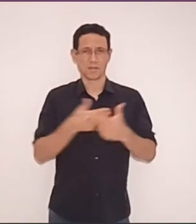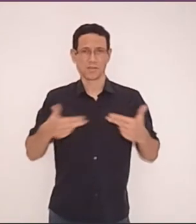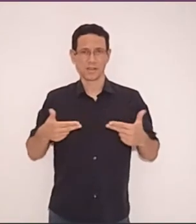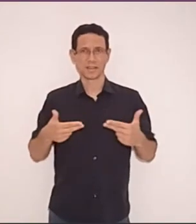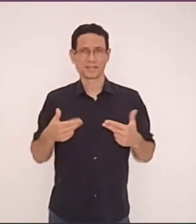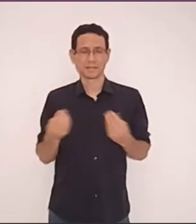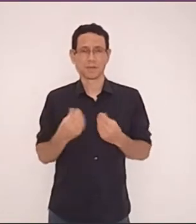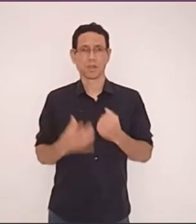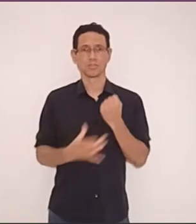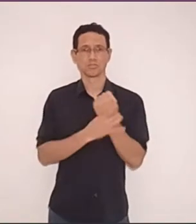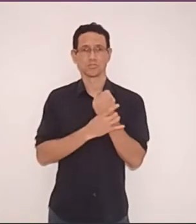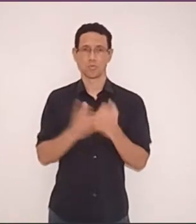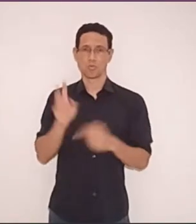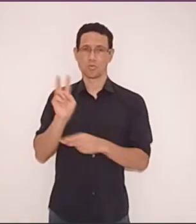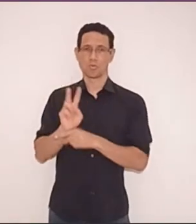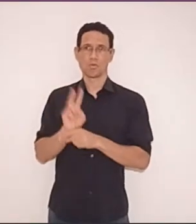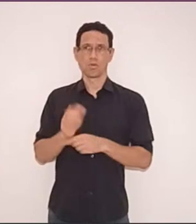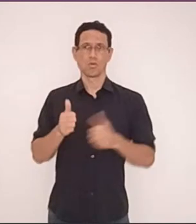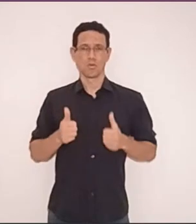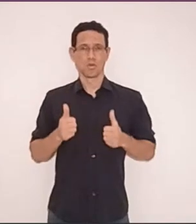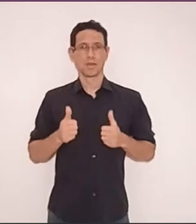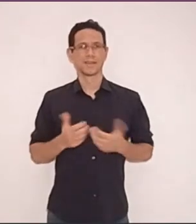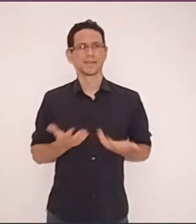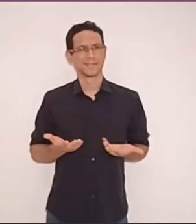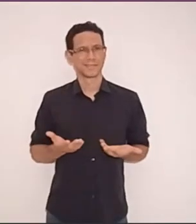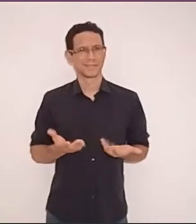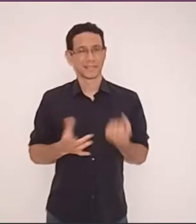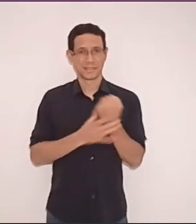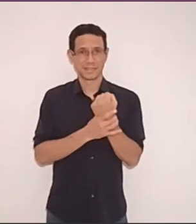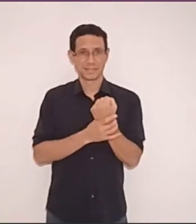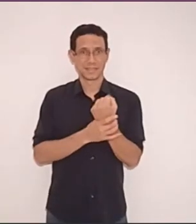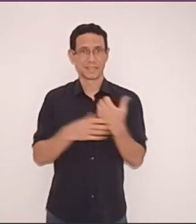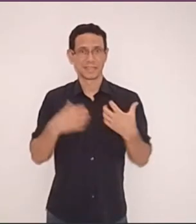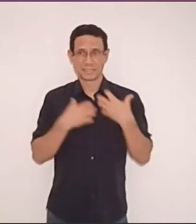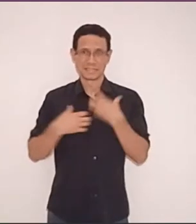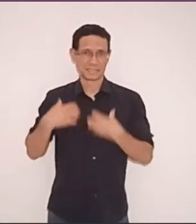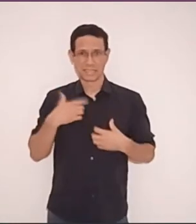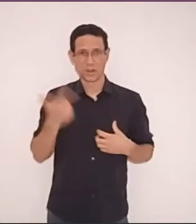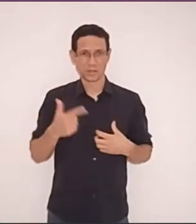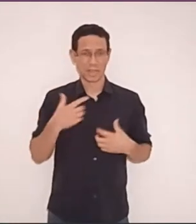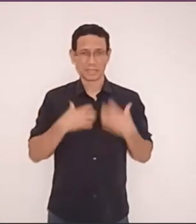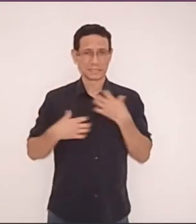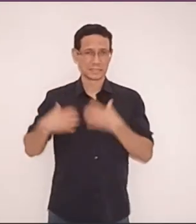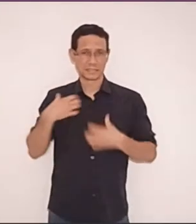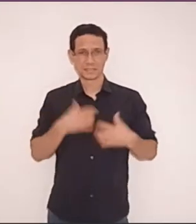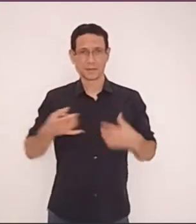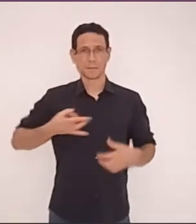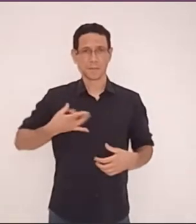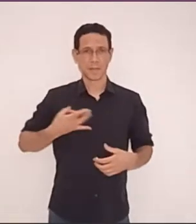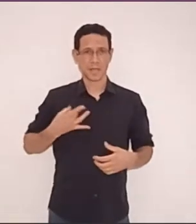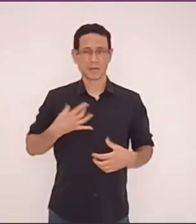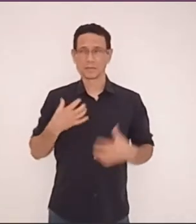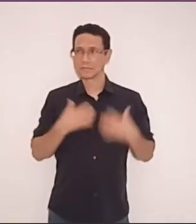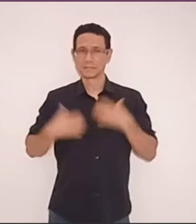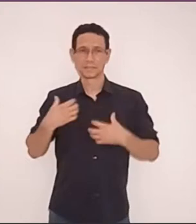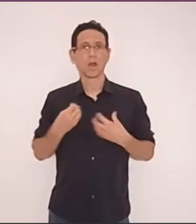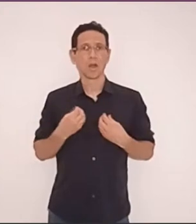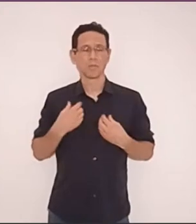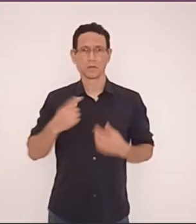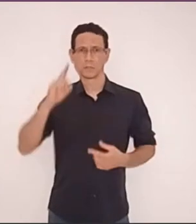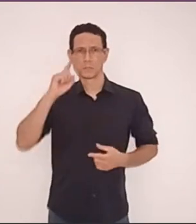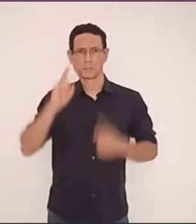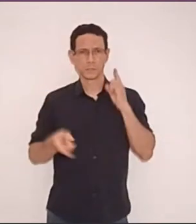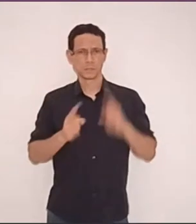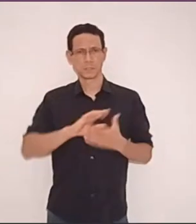coisas para se sentir seguro e aumento de que a gente segurança aumenta o nosso medo de aumenta ea a comida é